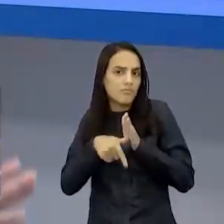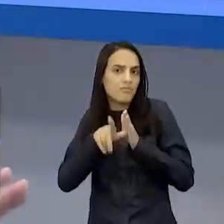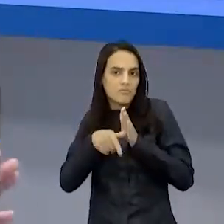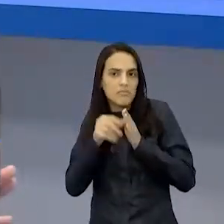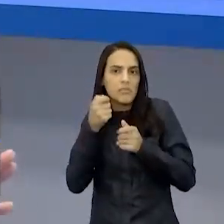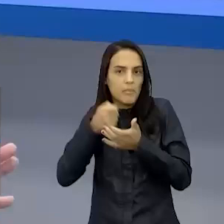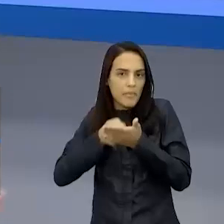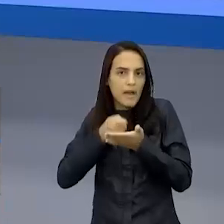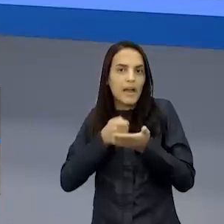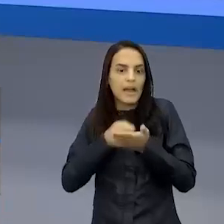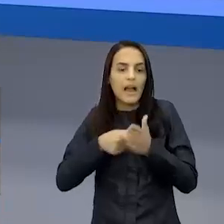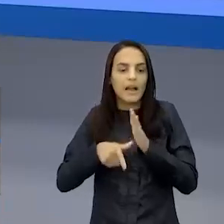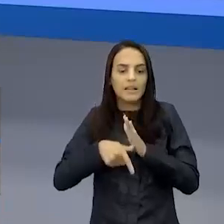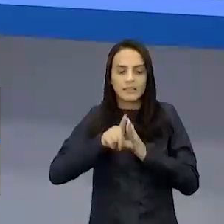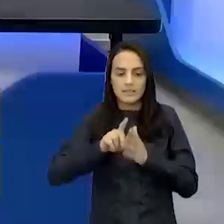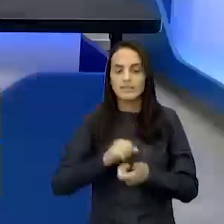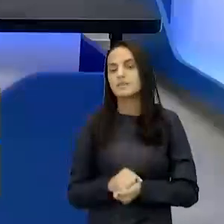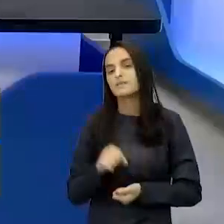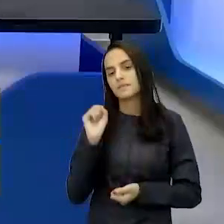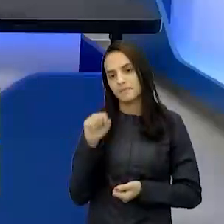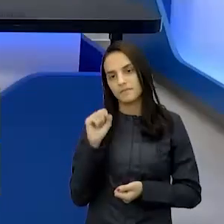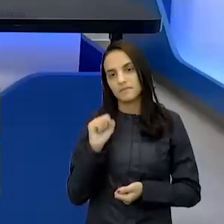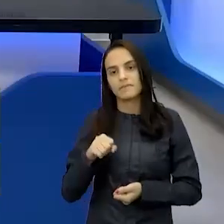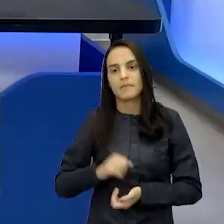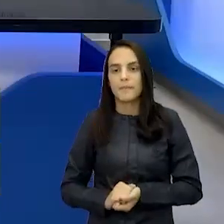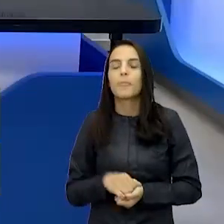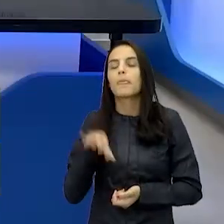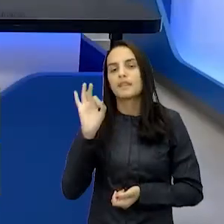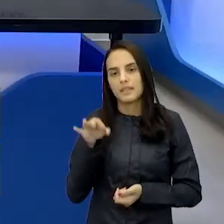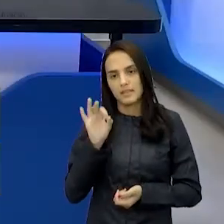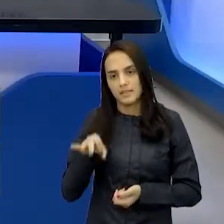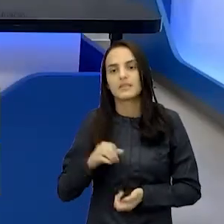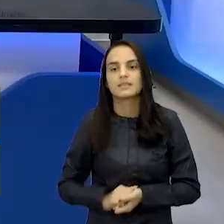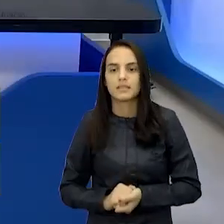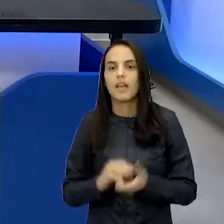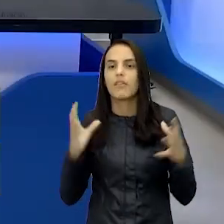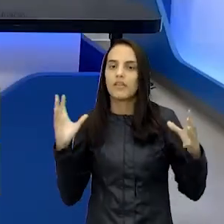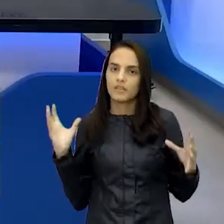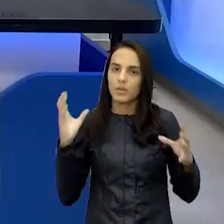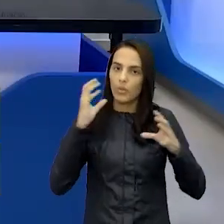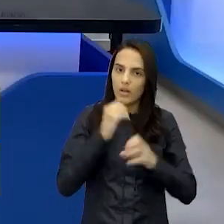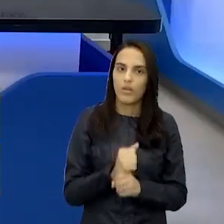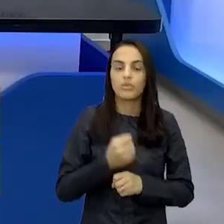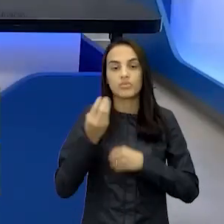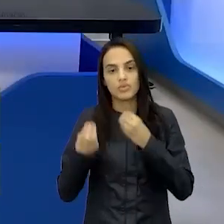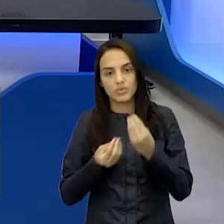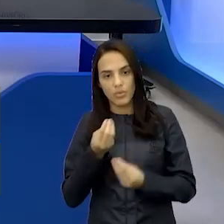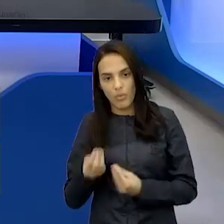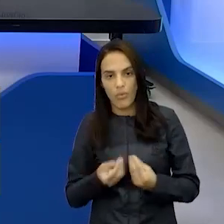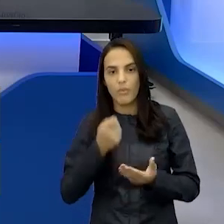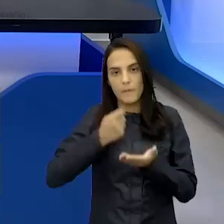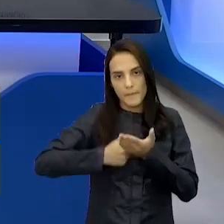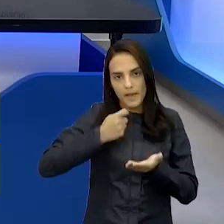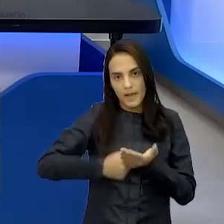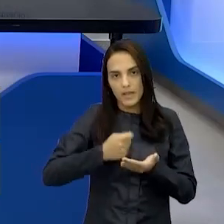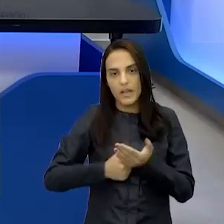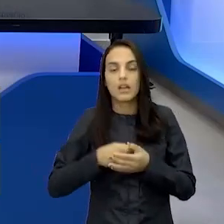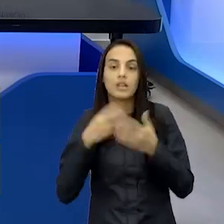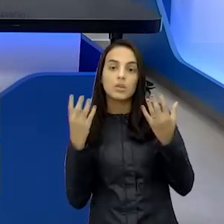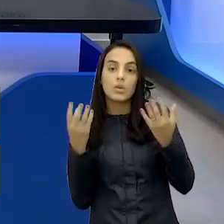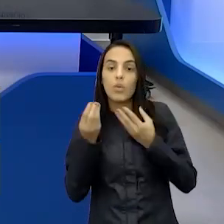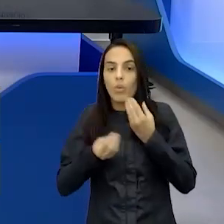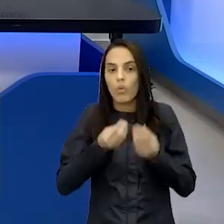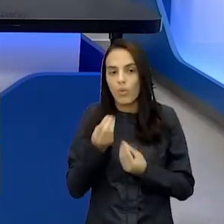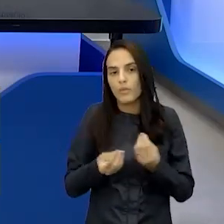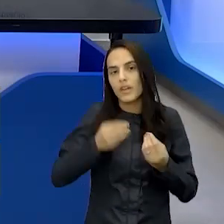vou pagar antes da minha dívida. É isso, ele e vai aí vou fazer um cálculo. Exatamente, ele vai fazer o cálculo de como vai pagar. E quanto vai ficar essas parcelas? Se